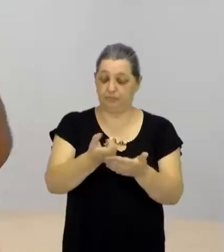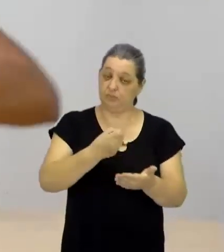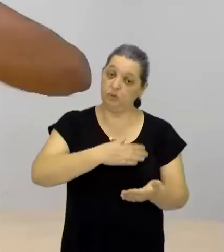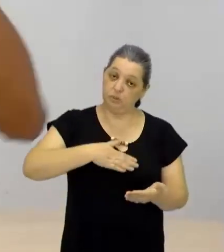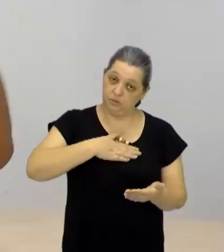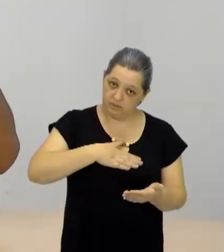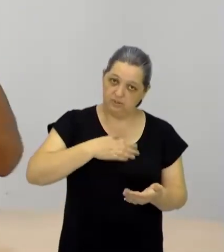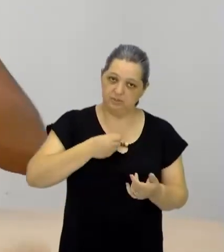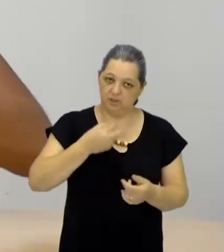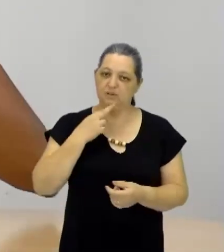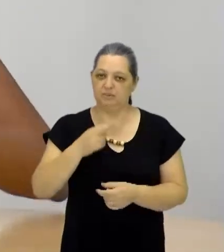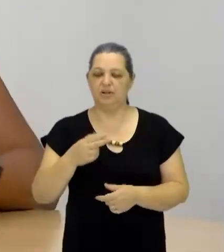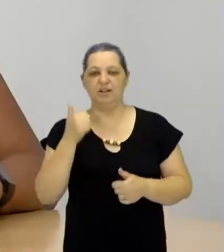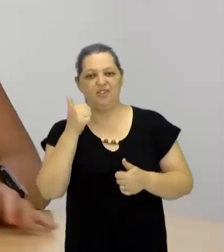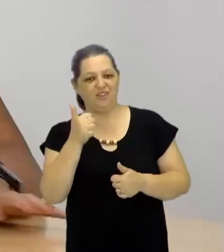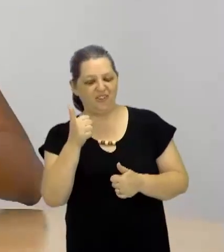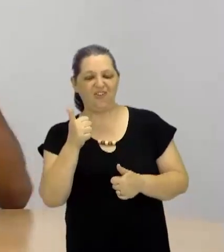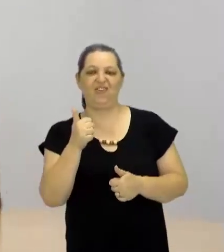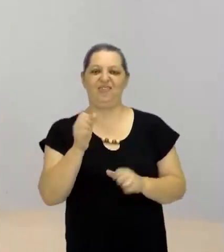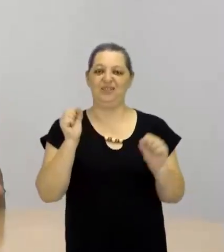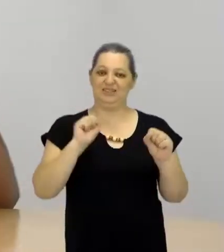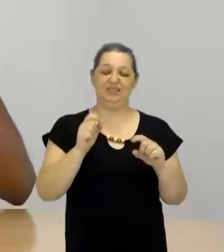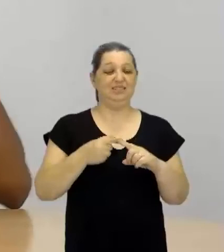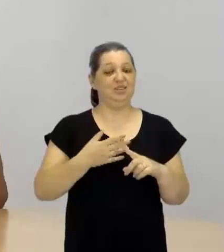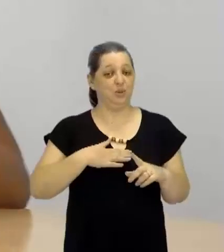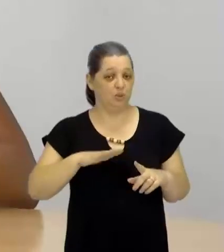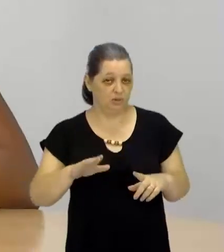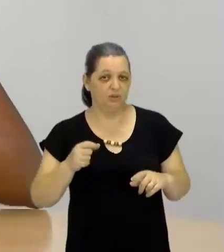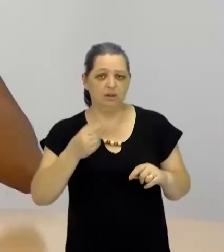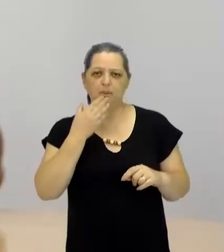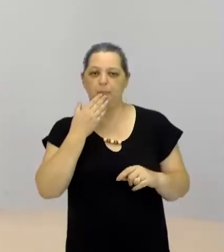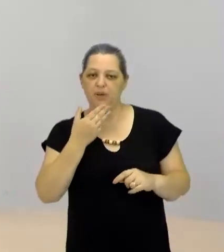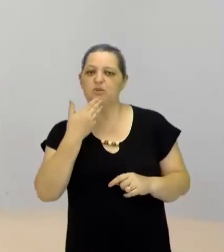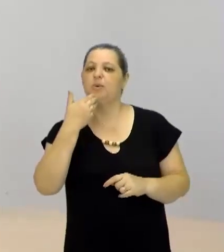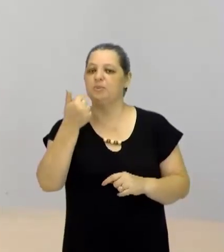para a professora Roberta. Ótimo, adorei. Se você não gostou, pede